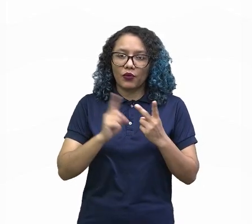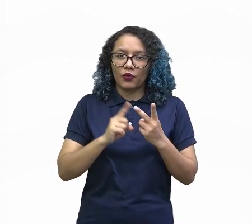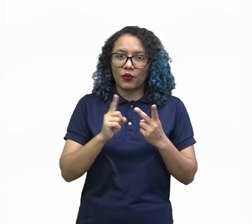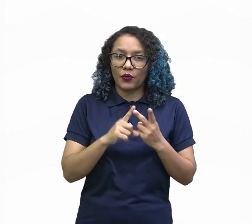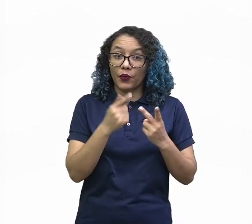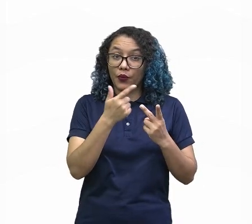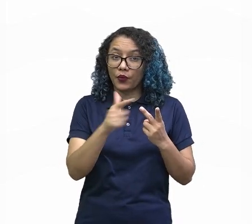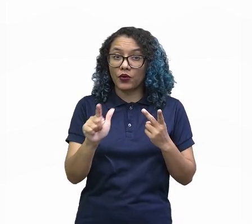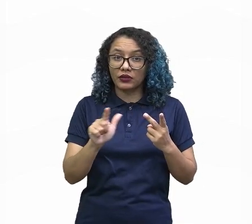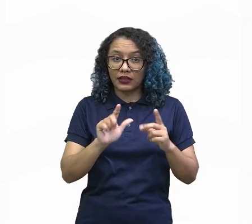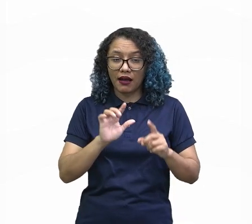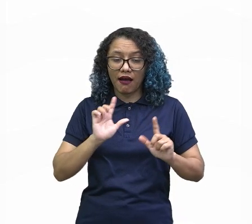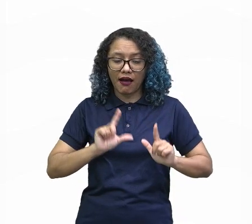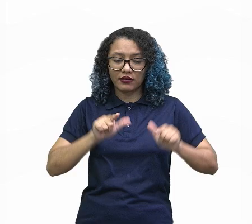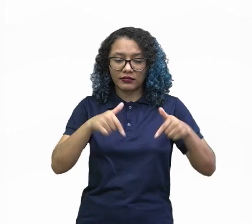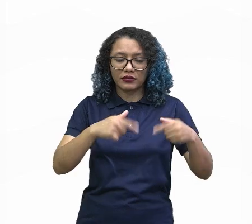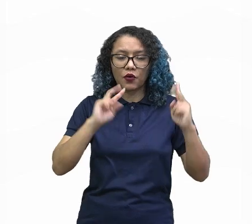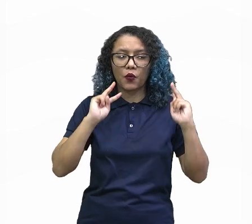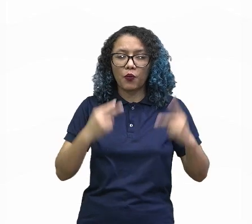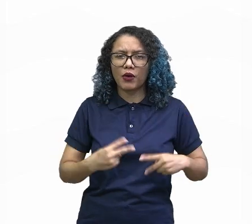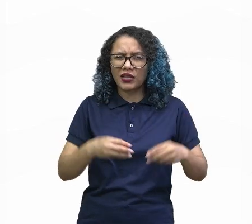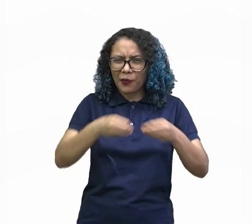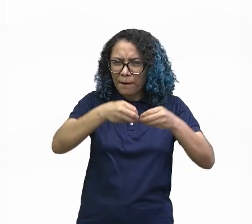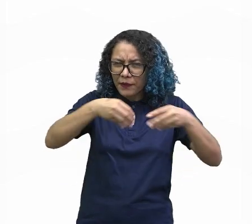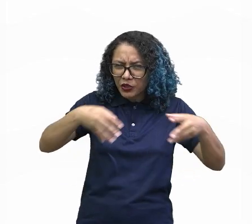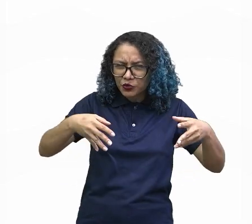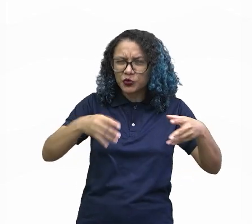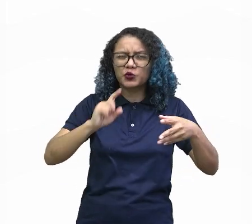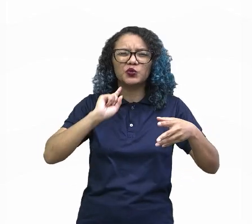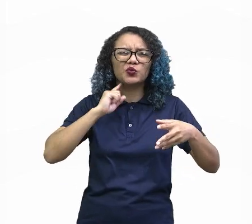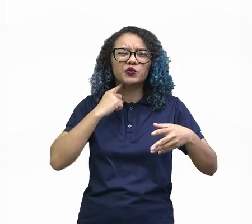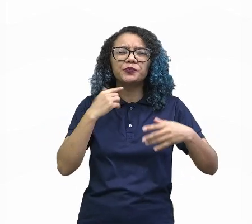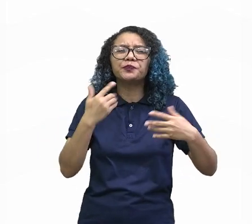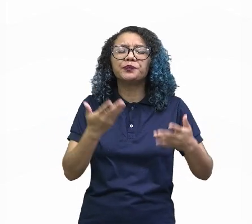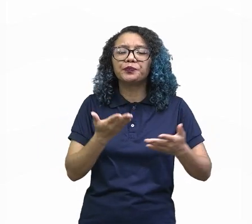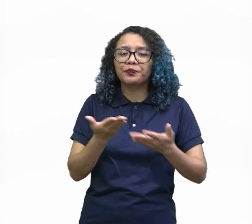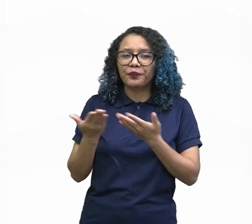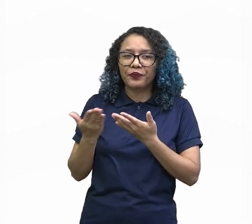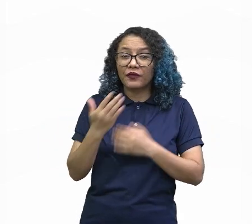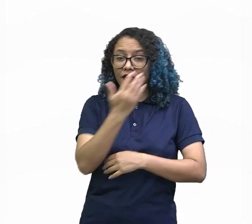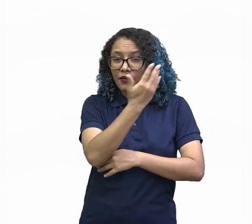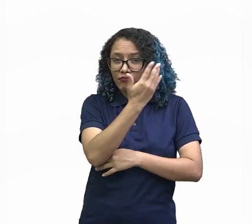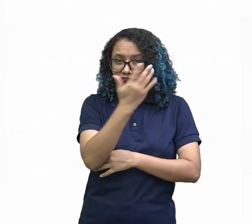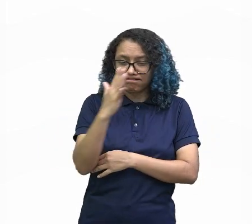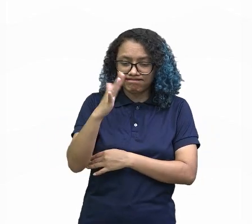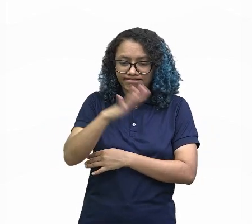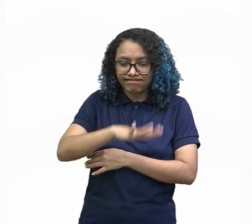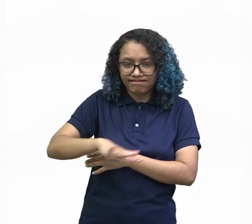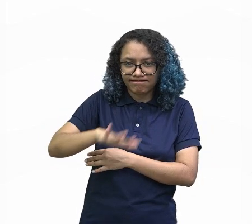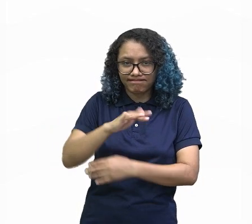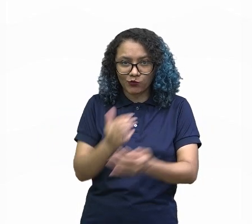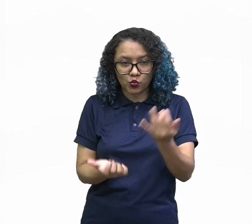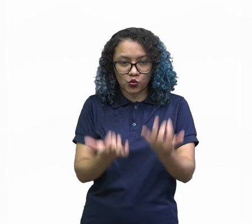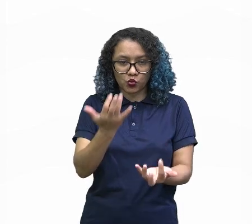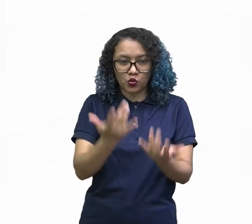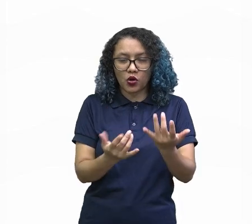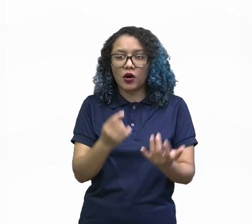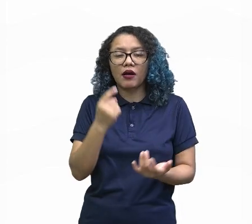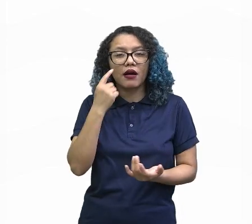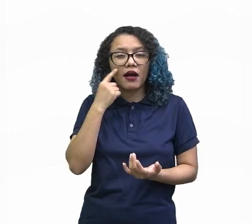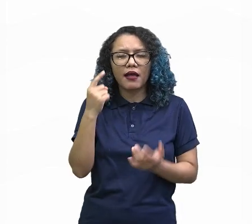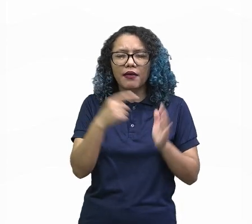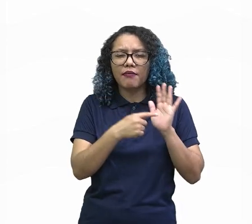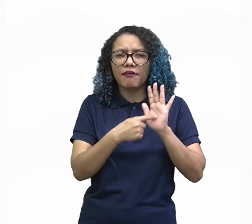A outra atividade humana que também gera bastante poluente no ar atmosférico são as queimadas, como a gente observa aí nessa imagem, né? A